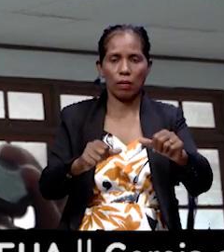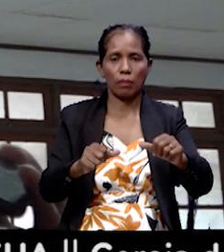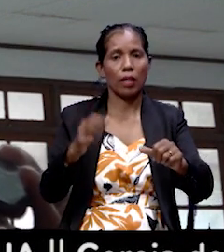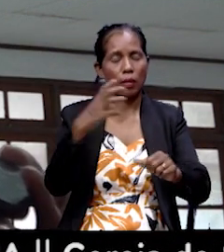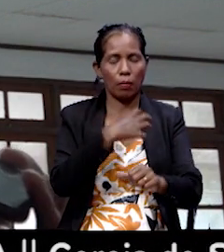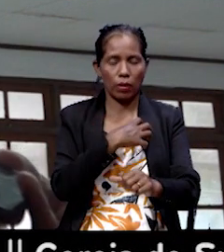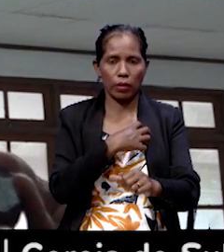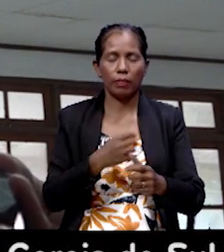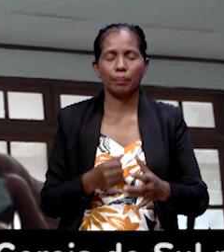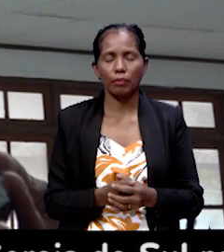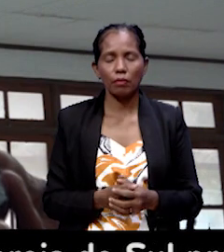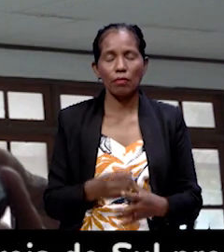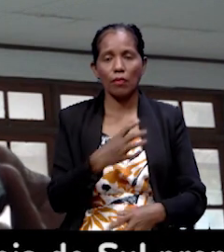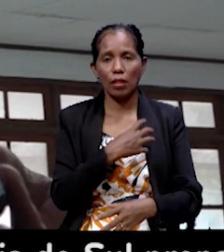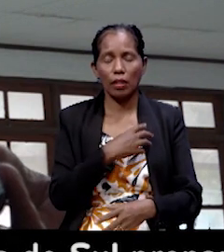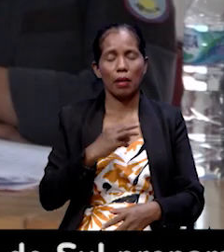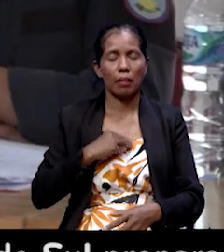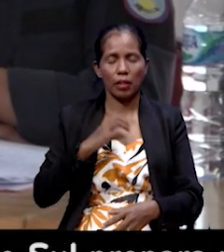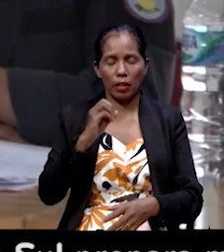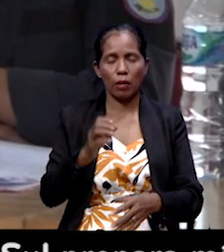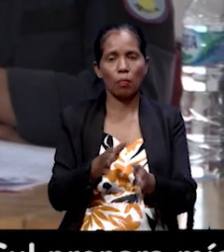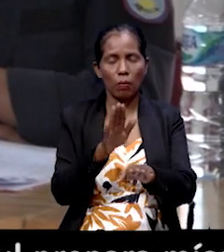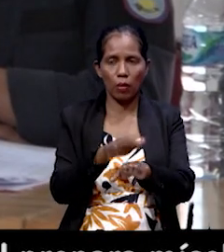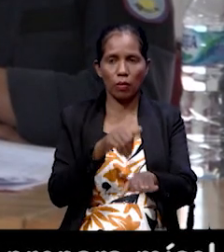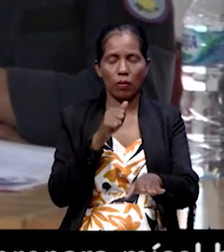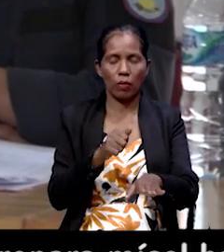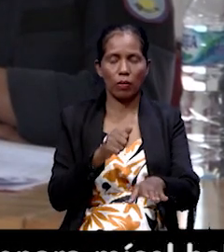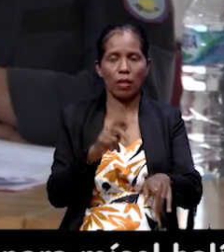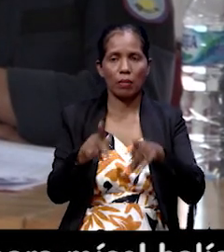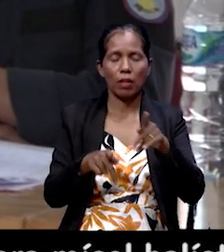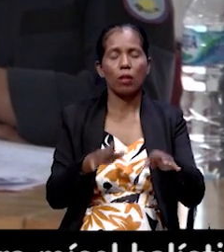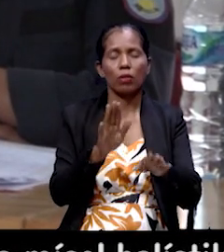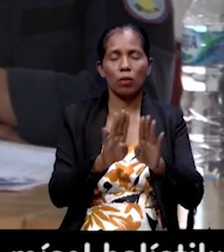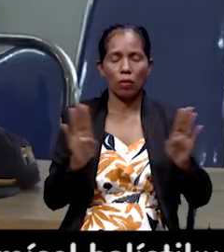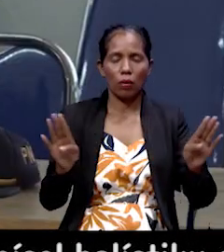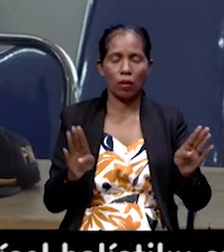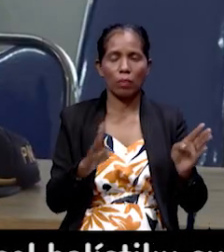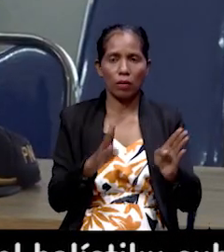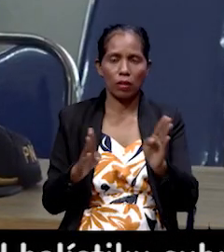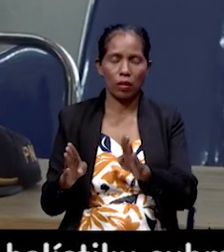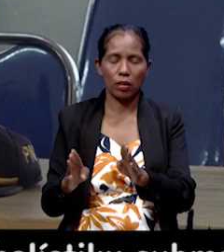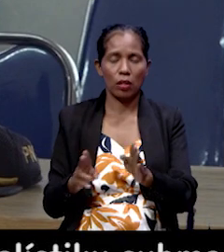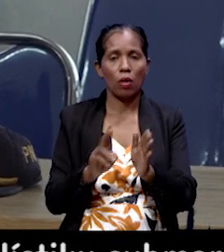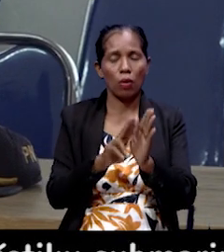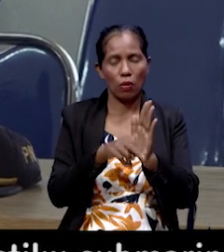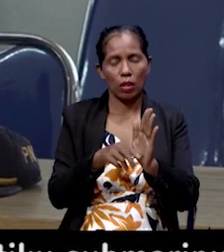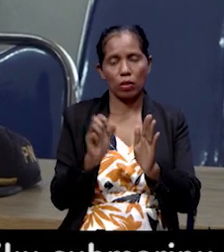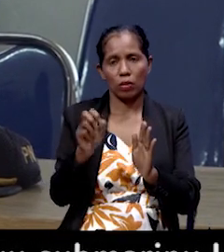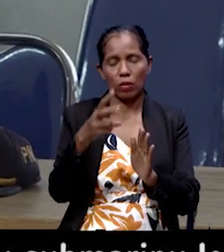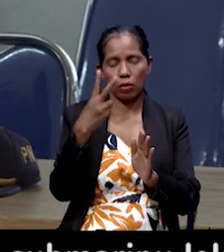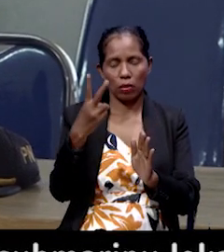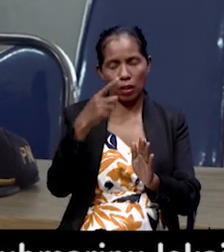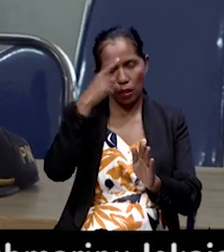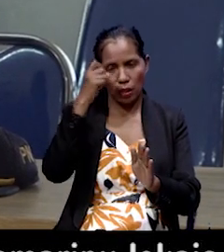Geral. Polícia Esquadra Metinaro bolo ona suspeito a toloca processo de identificação durante horas sanu resingrua, também considera